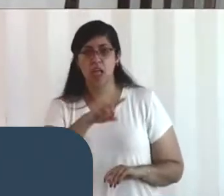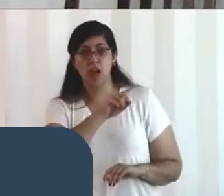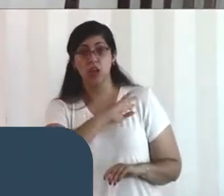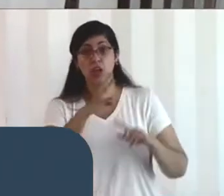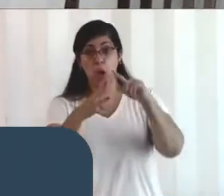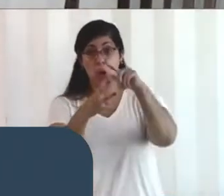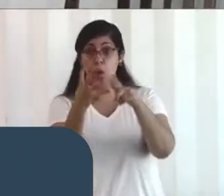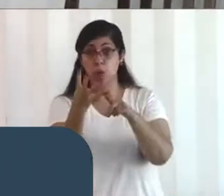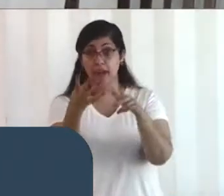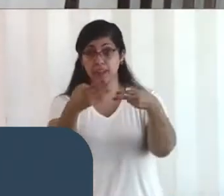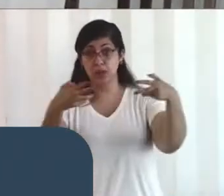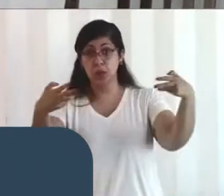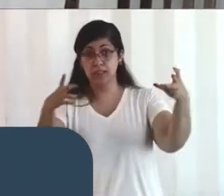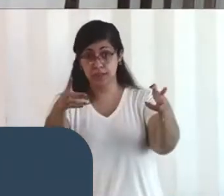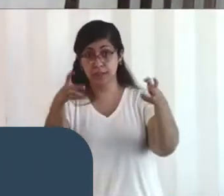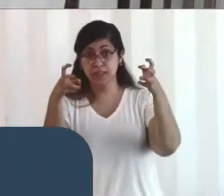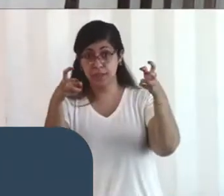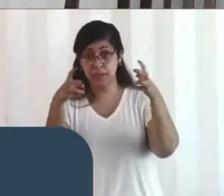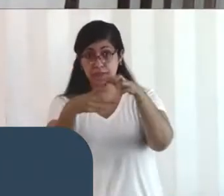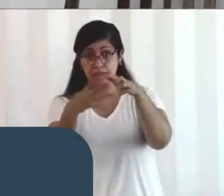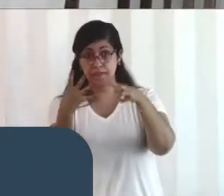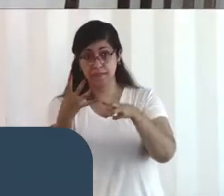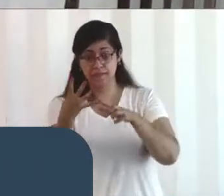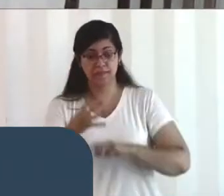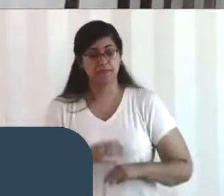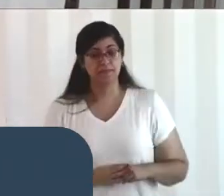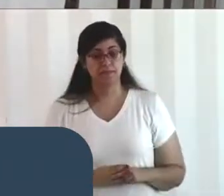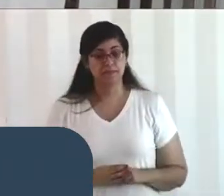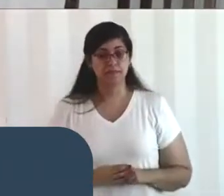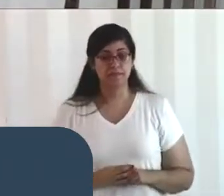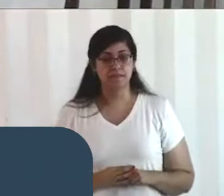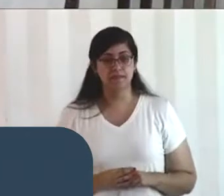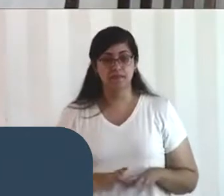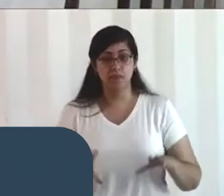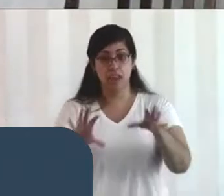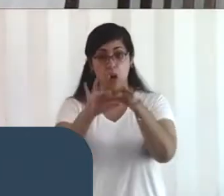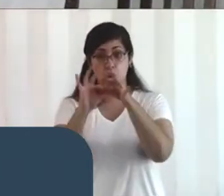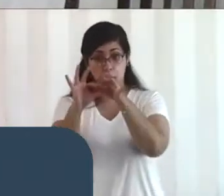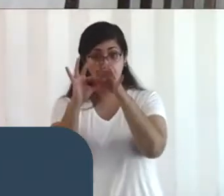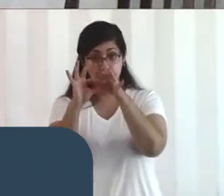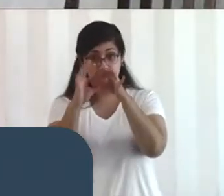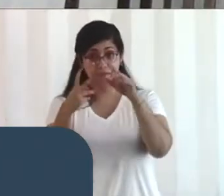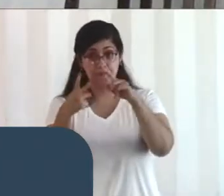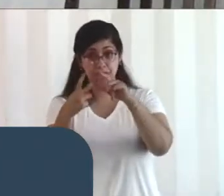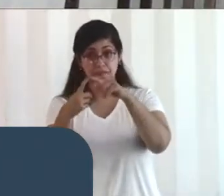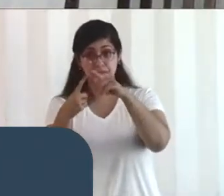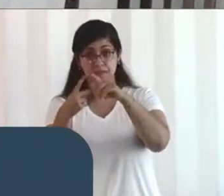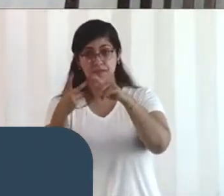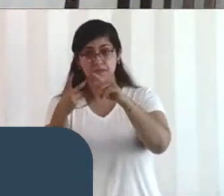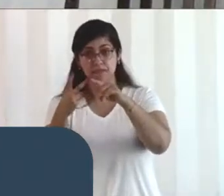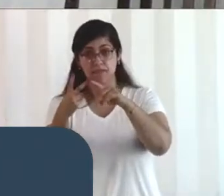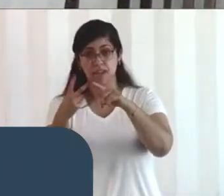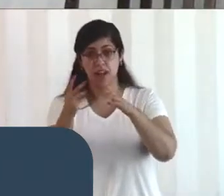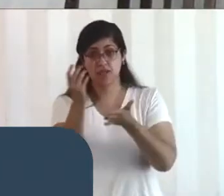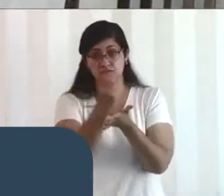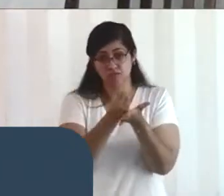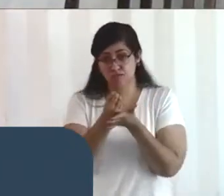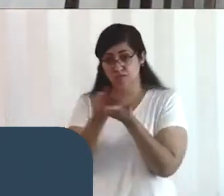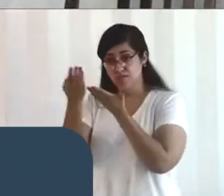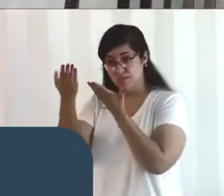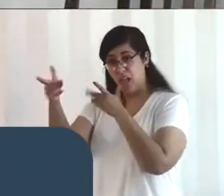4 conceitos: o impacto de Cristo na comunhão dos santos, na consagração ao serviço,